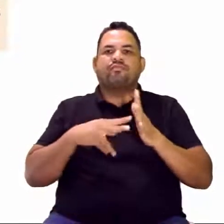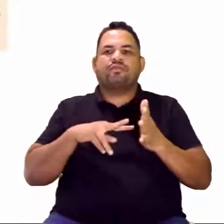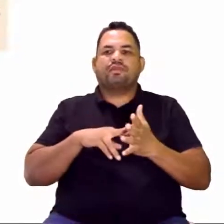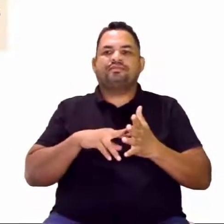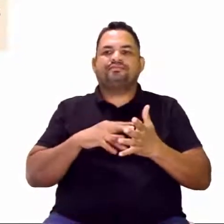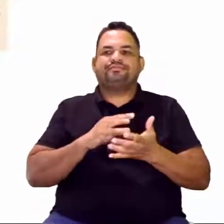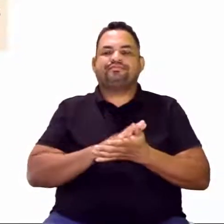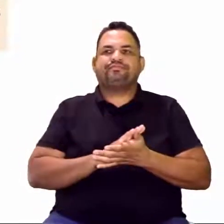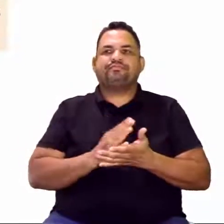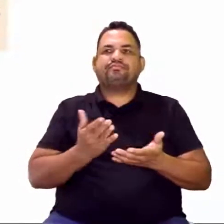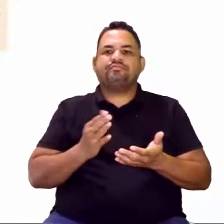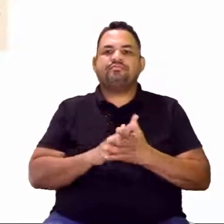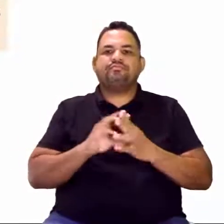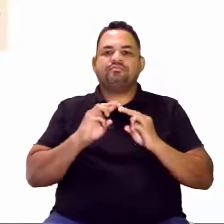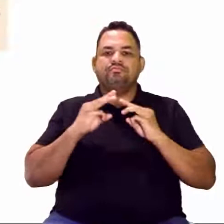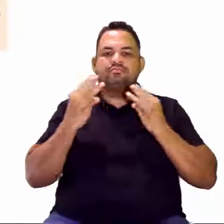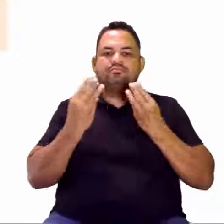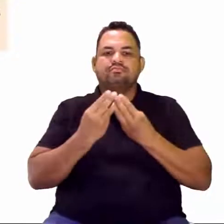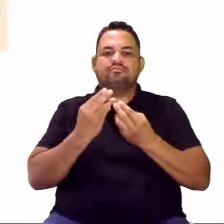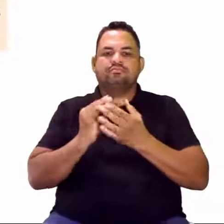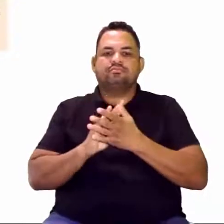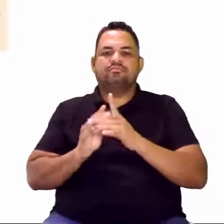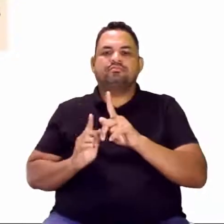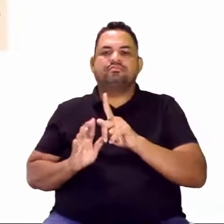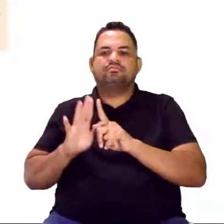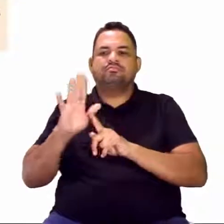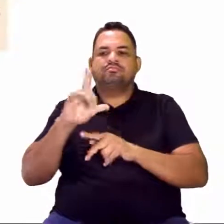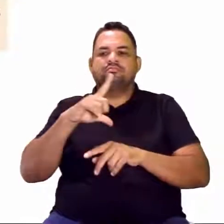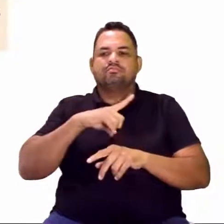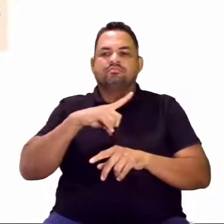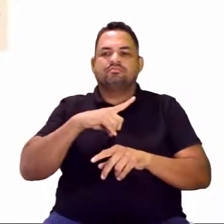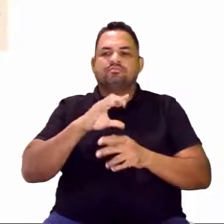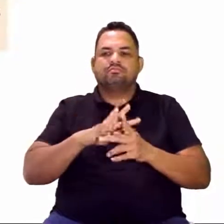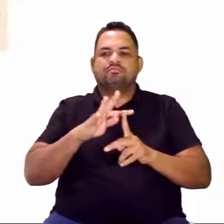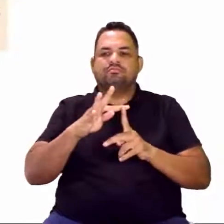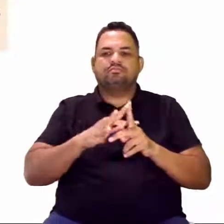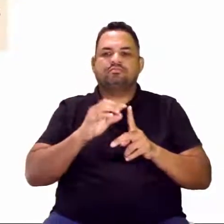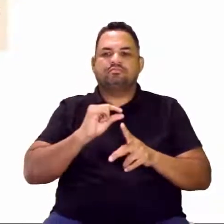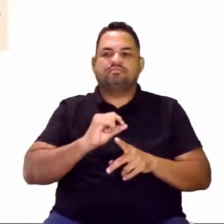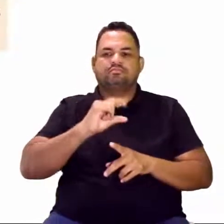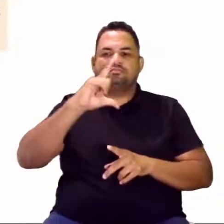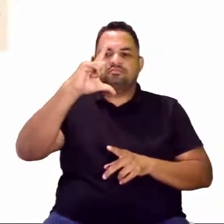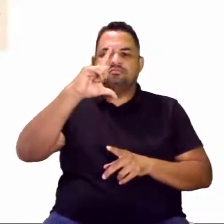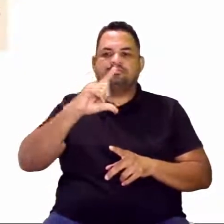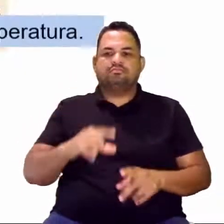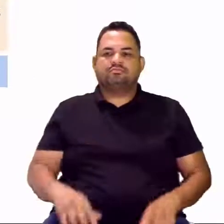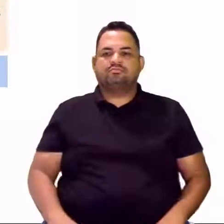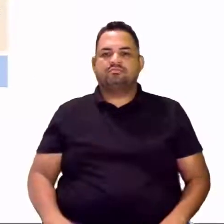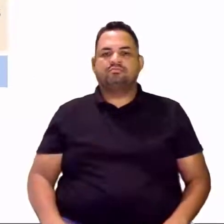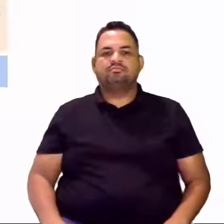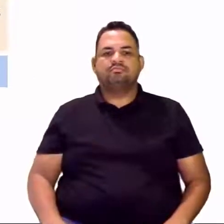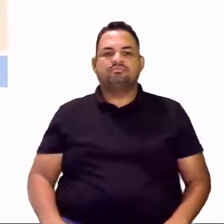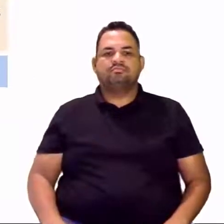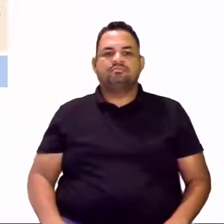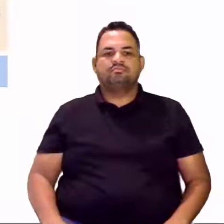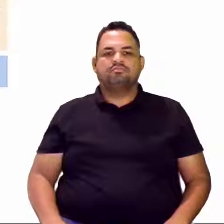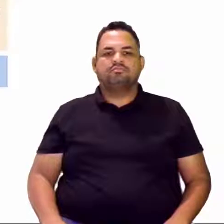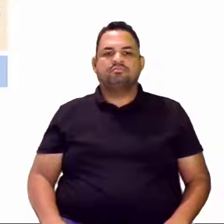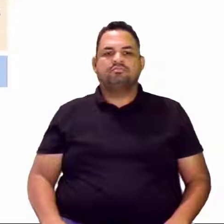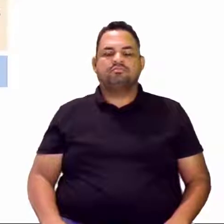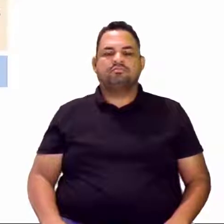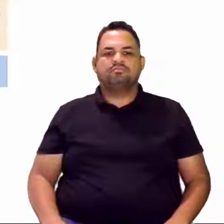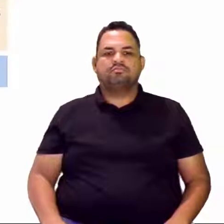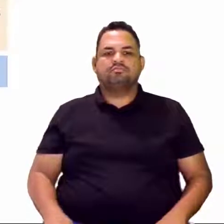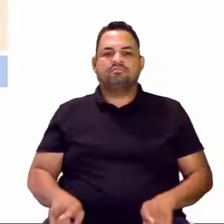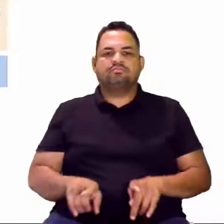dizer que aquela massa de gás, ela tem uma temperatura maior. E na sequência, nós